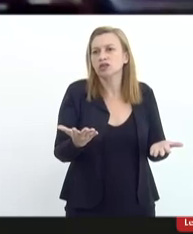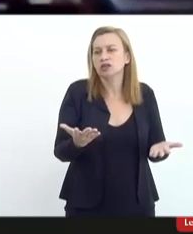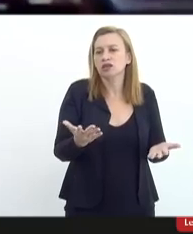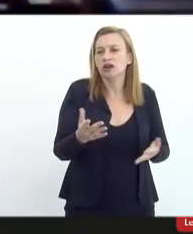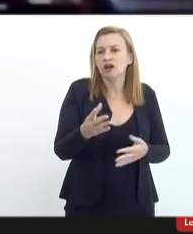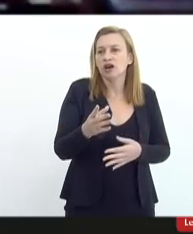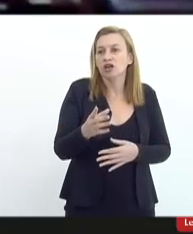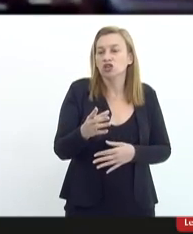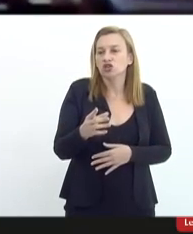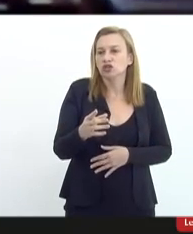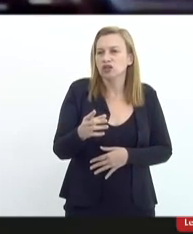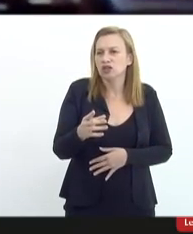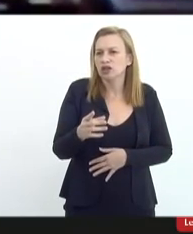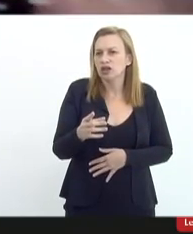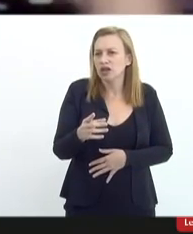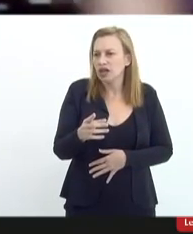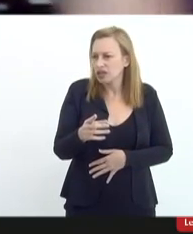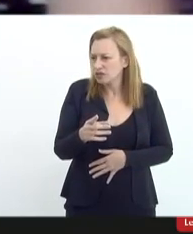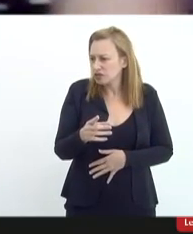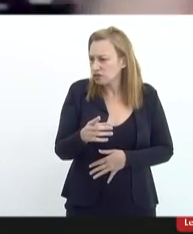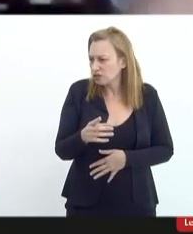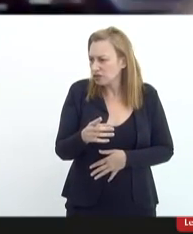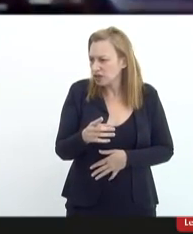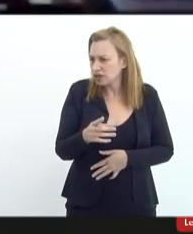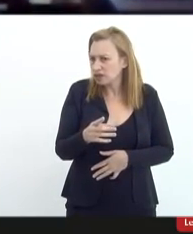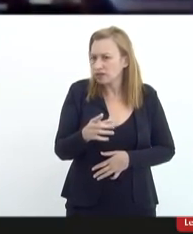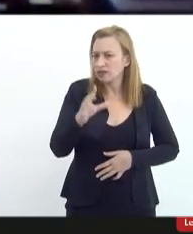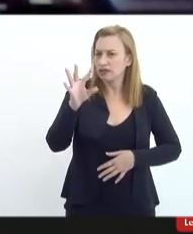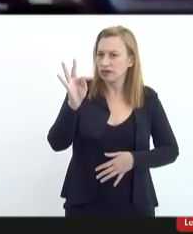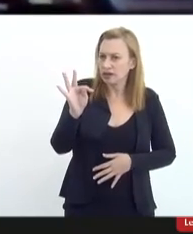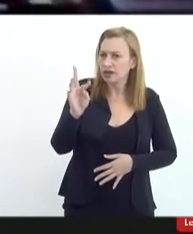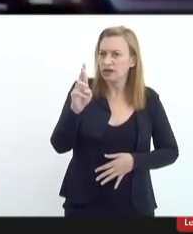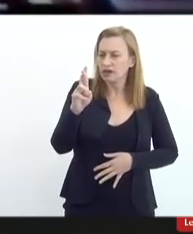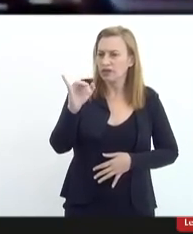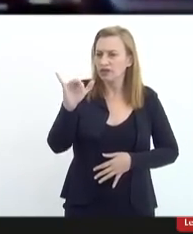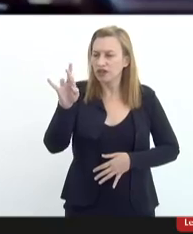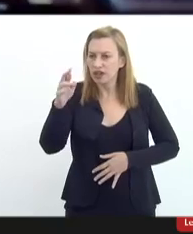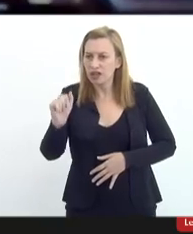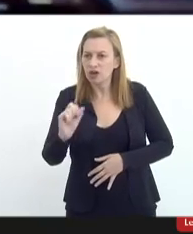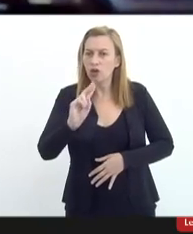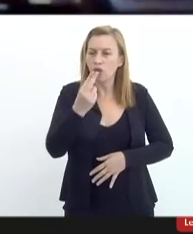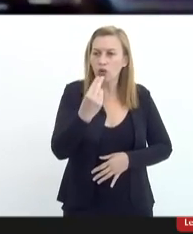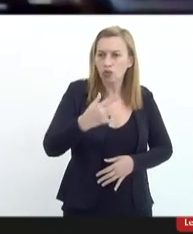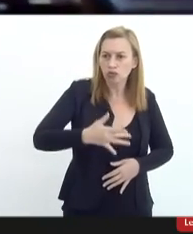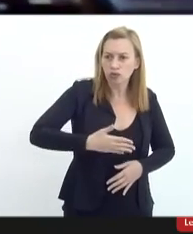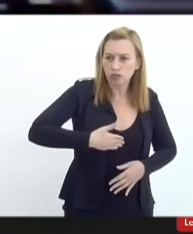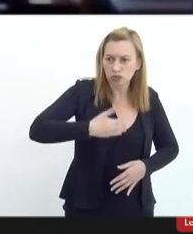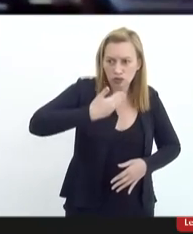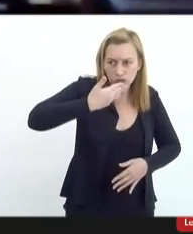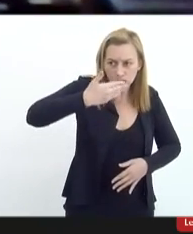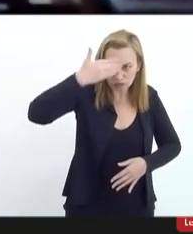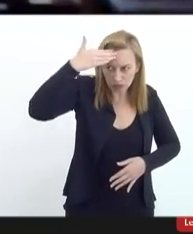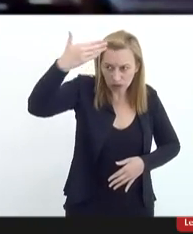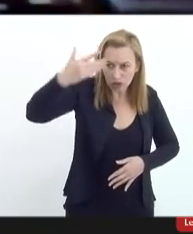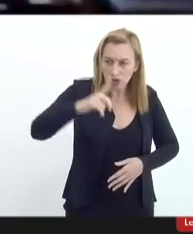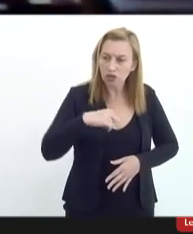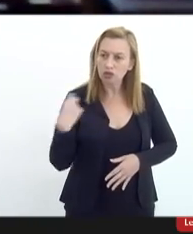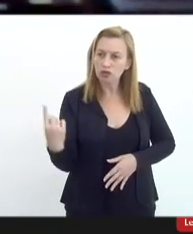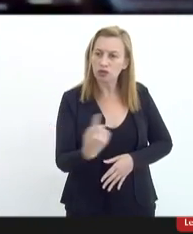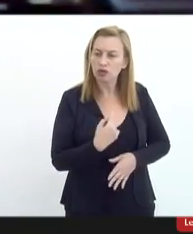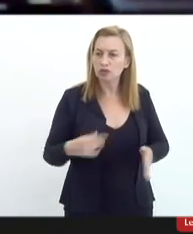freira, de outra mulher branca que seja muçulmana, porque somos todos